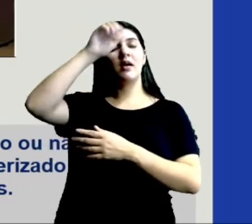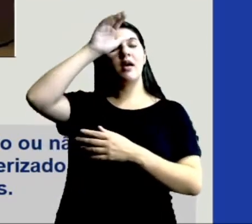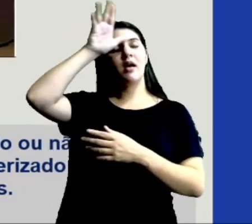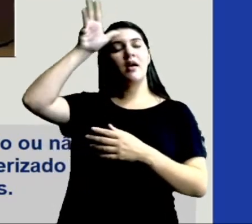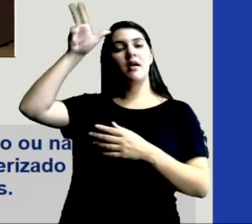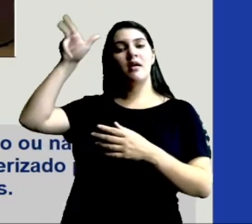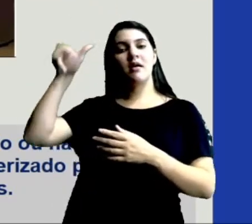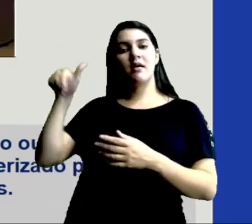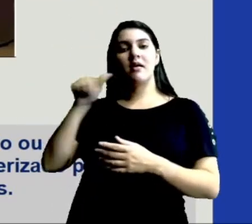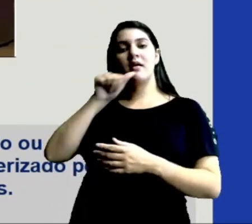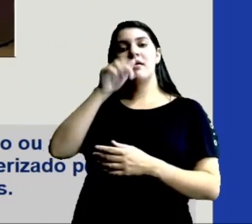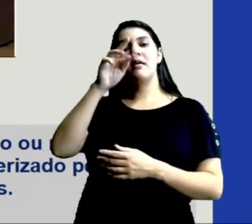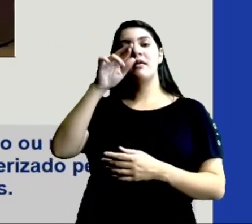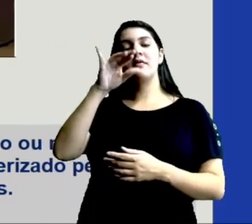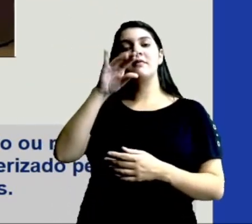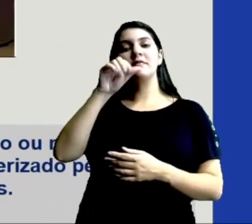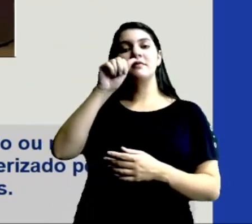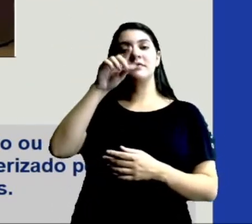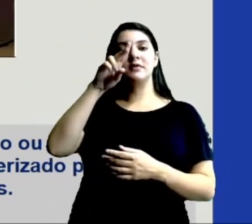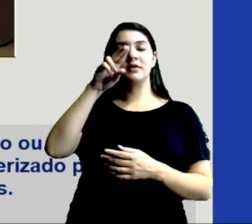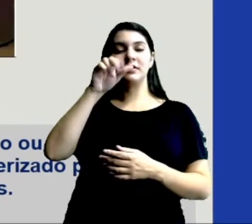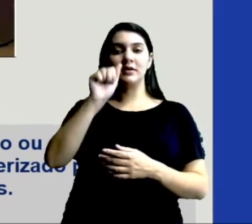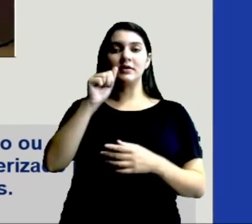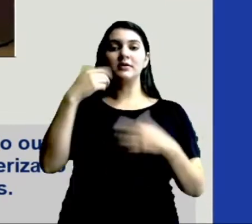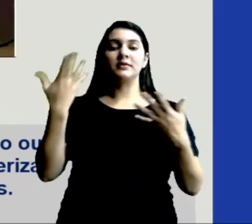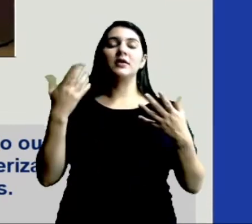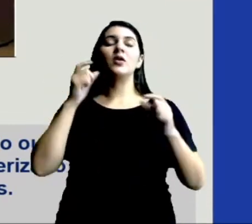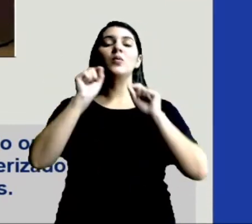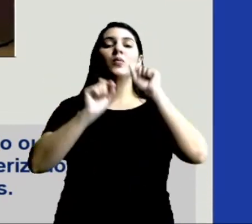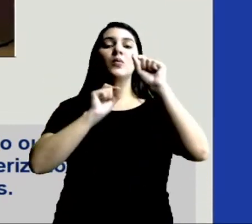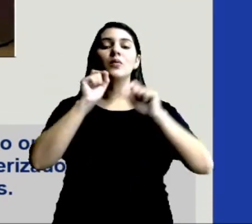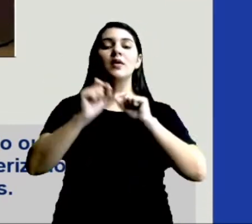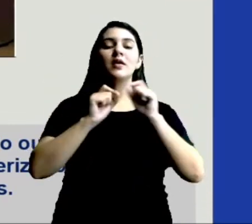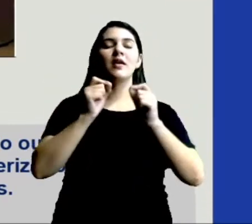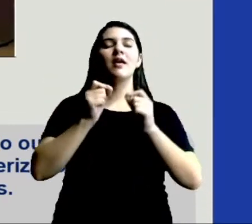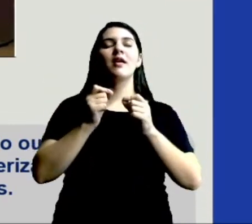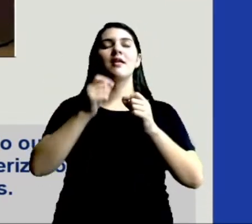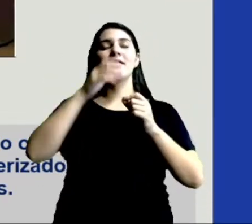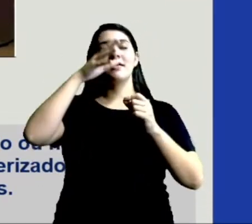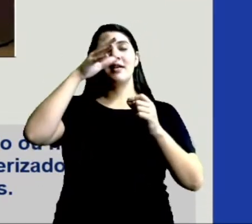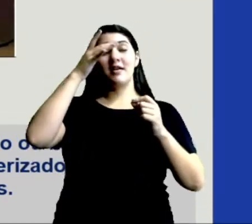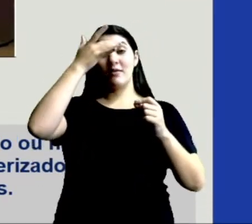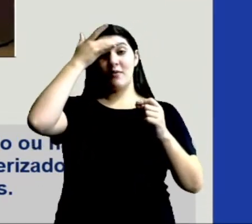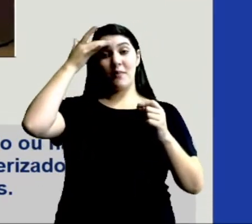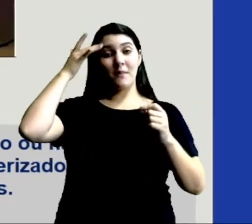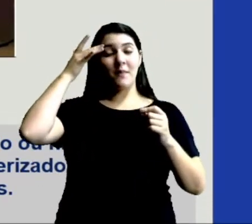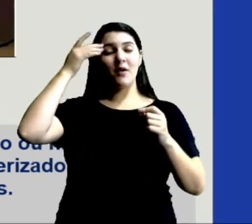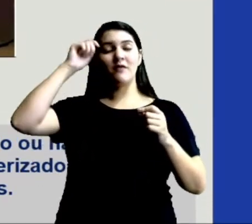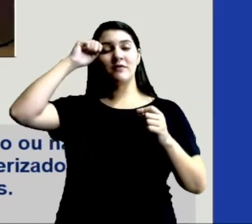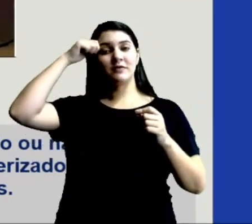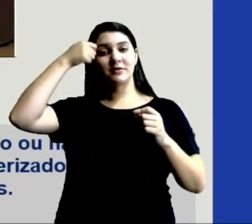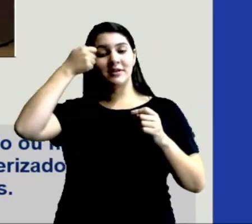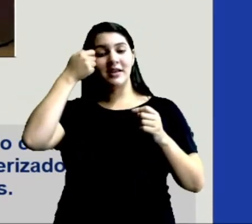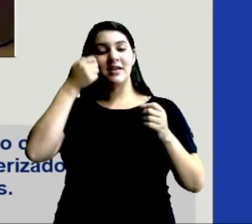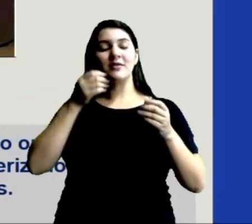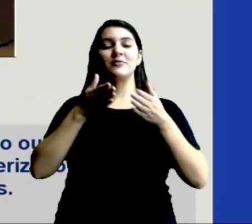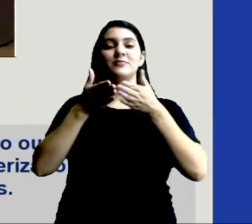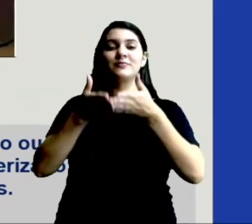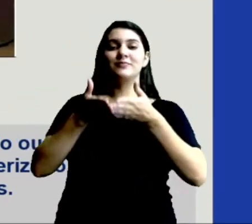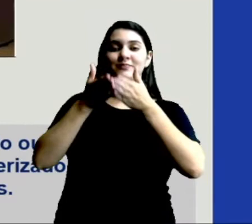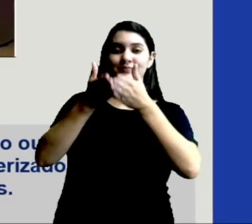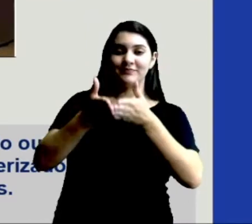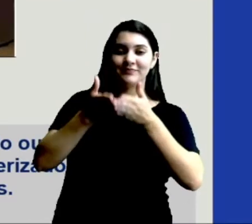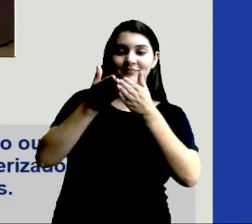um fenômeno caracterizado pela migração forçada de africanos durante o tráfico transatlântico